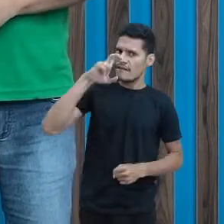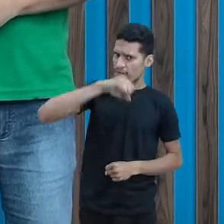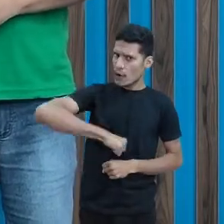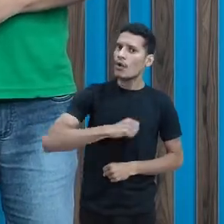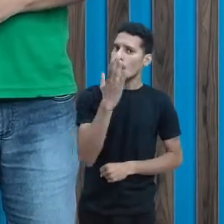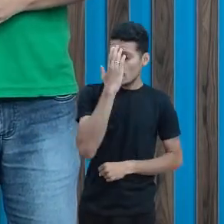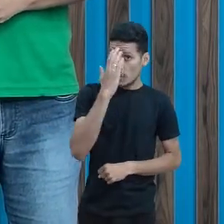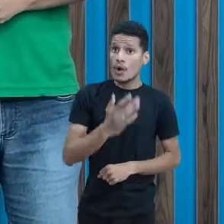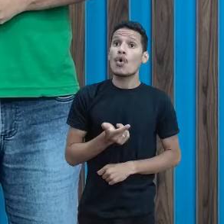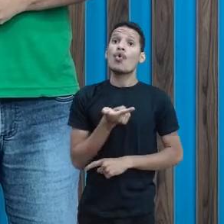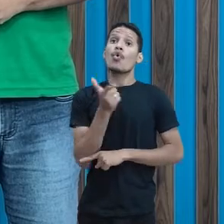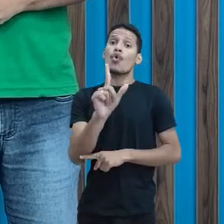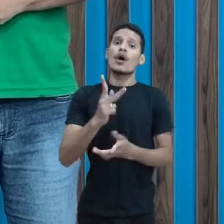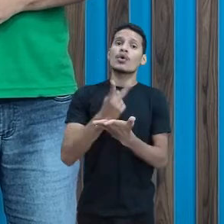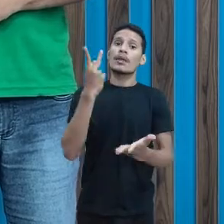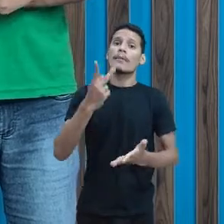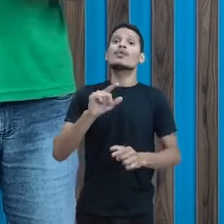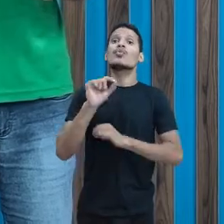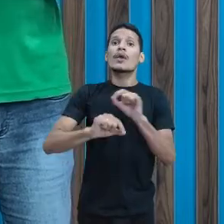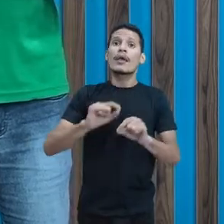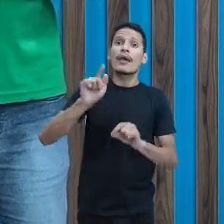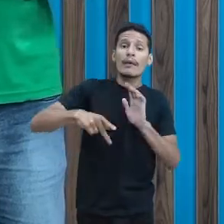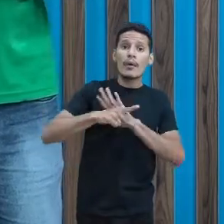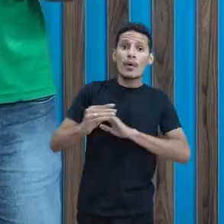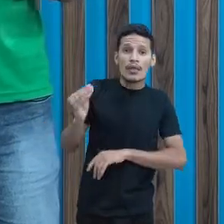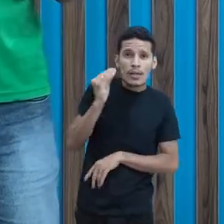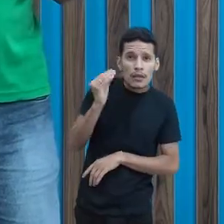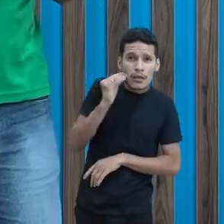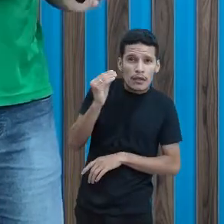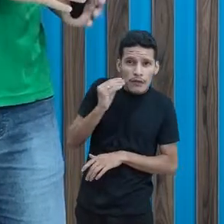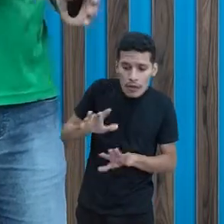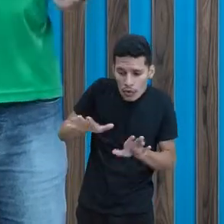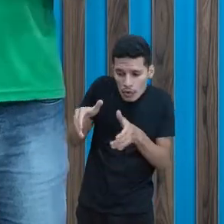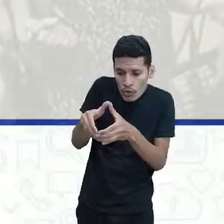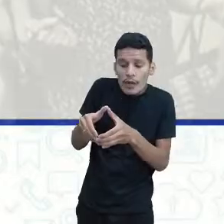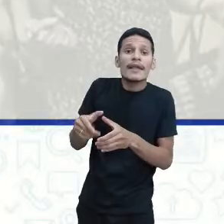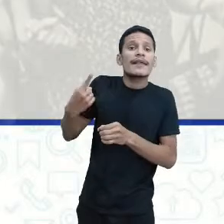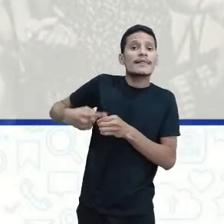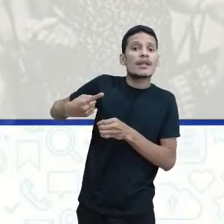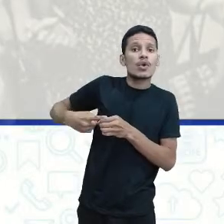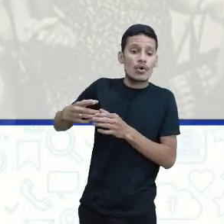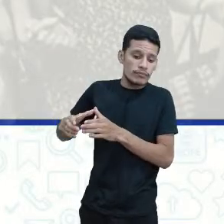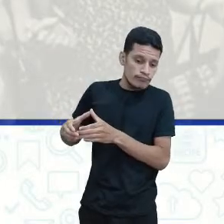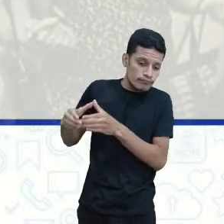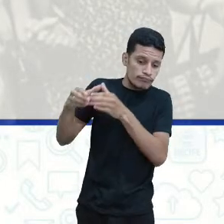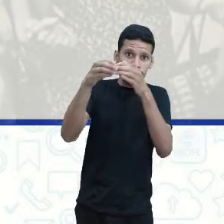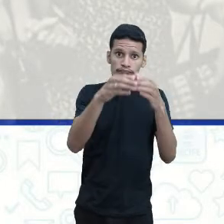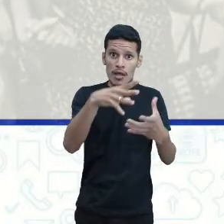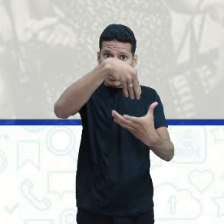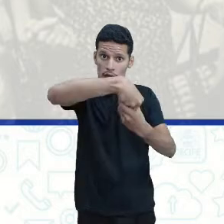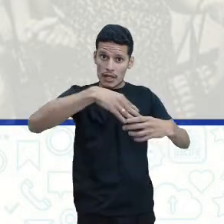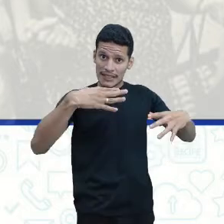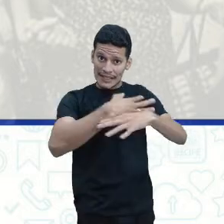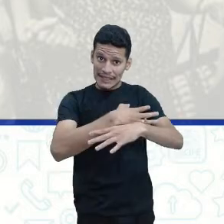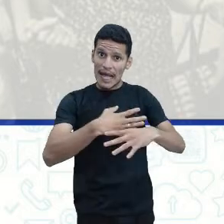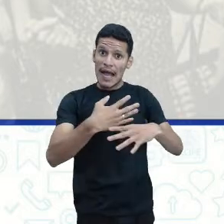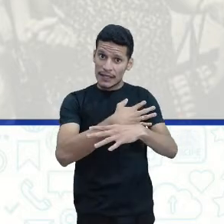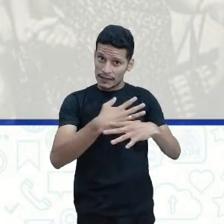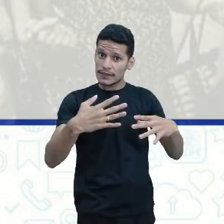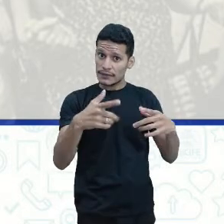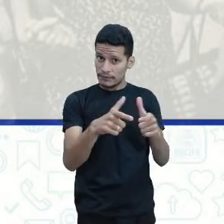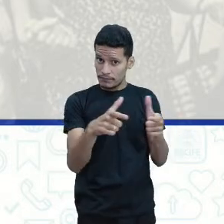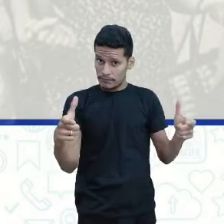outra ação que eu posso destacar dessa luta armada foi uma tentativa de organizar uma guerrilha do interior para as grandes cidades. Então, um grupo, né, que